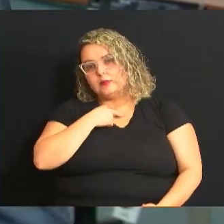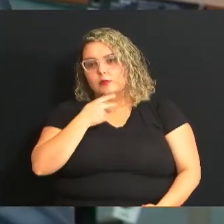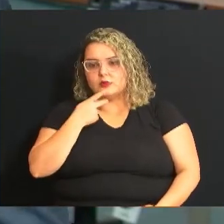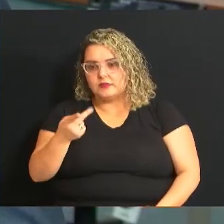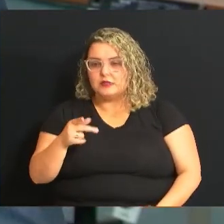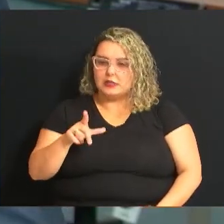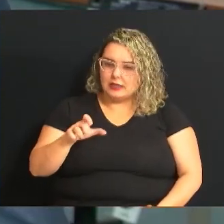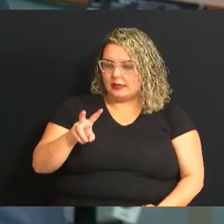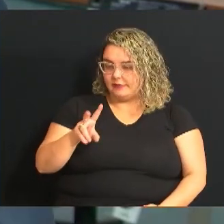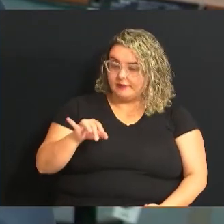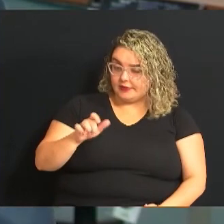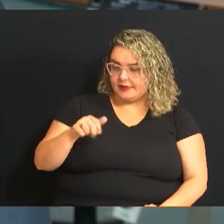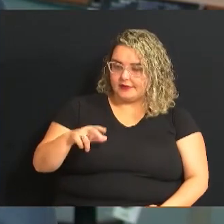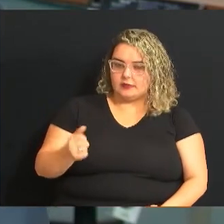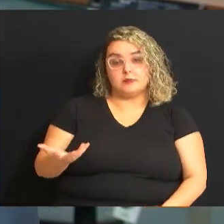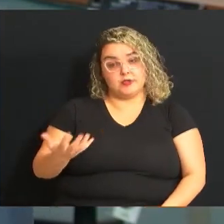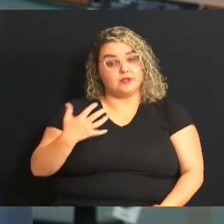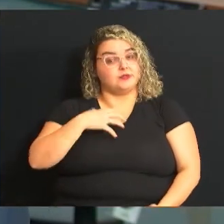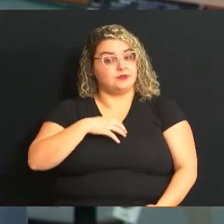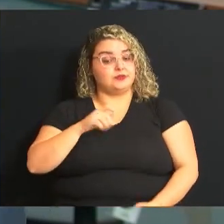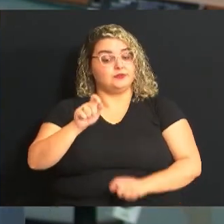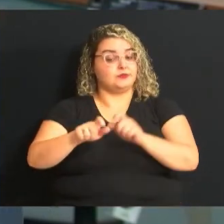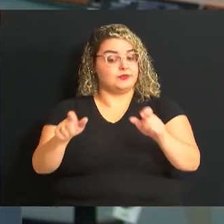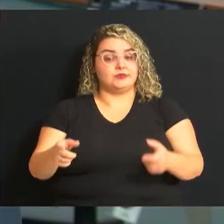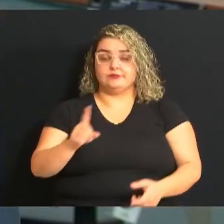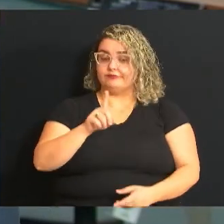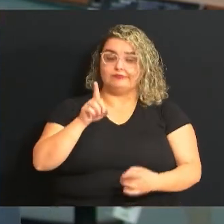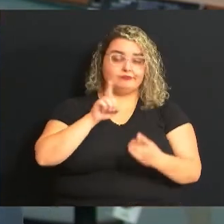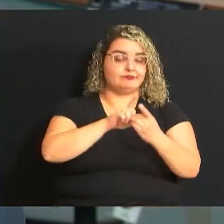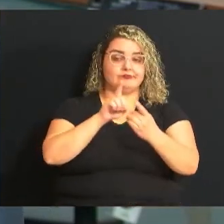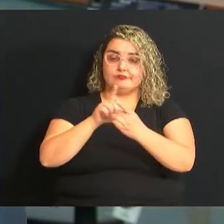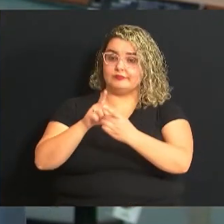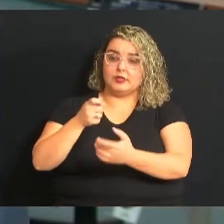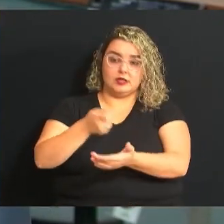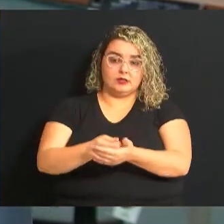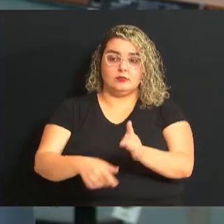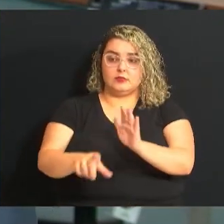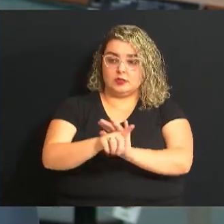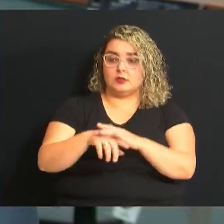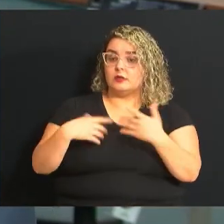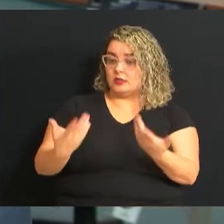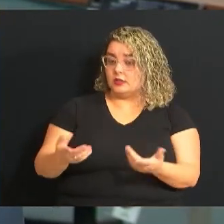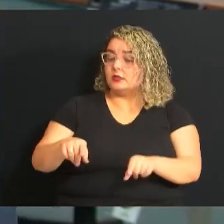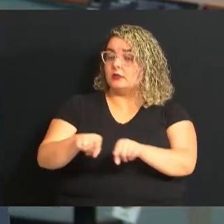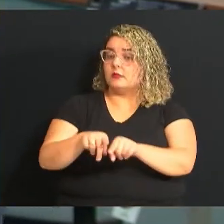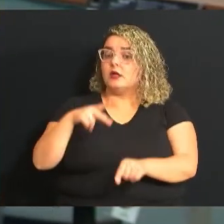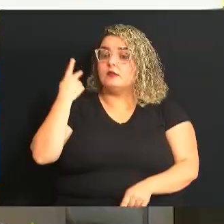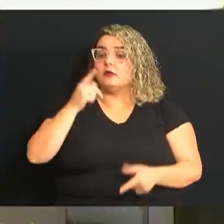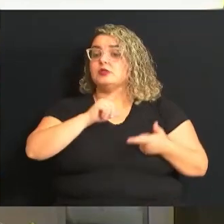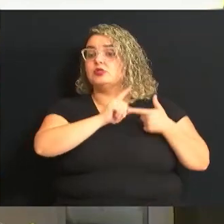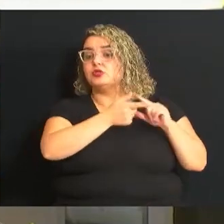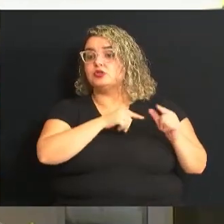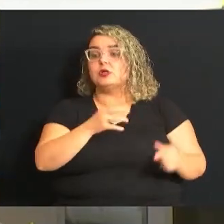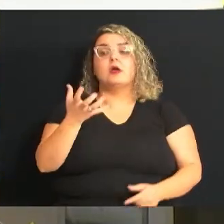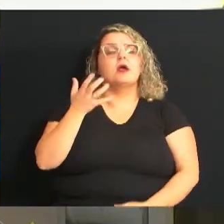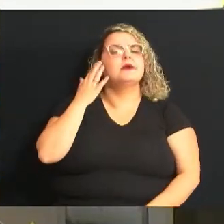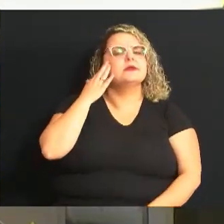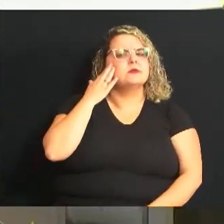14.326 do ano de 2012 no município de Campinas. Já existe uma legislação que foi aprovada em 2012 e